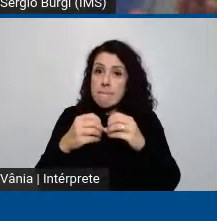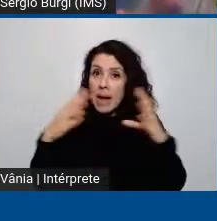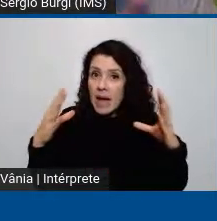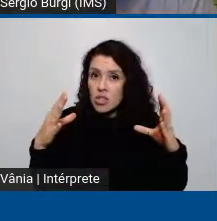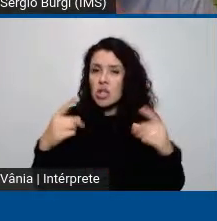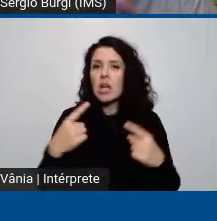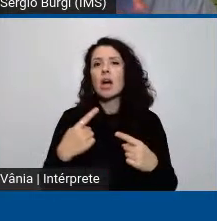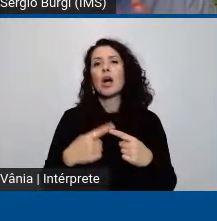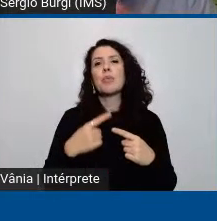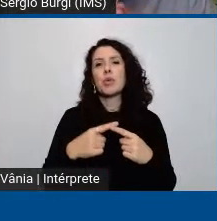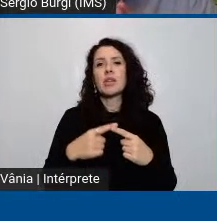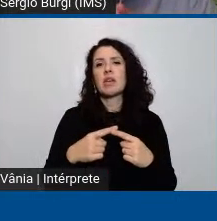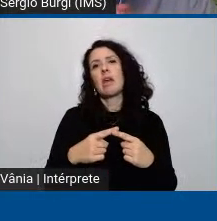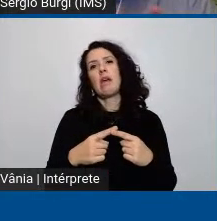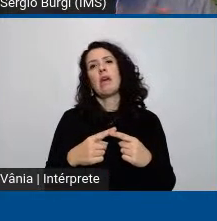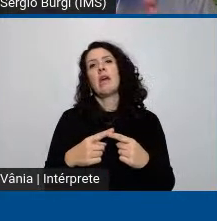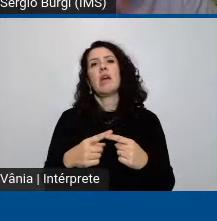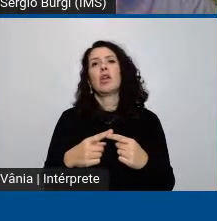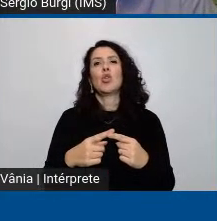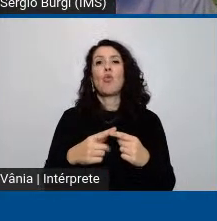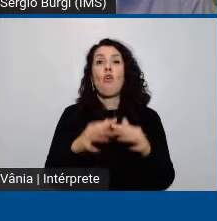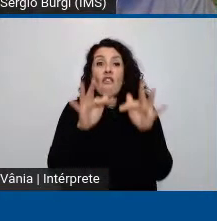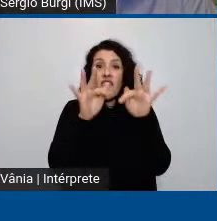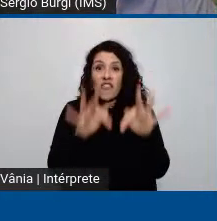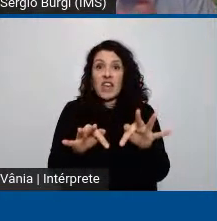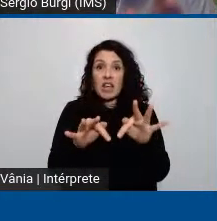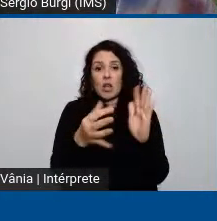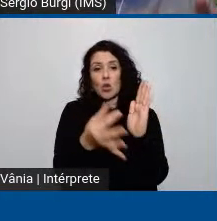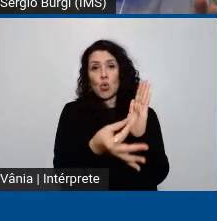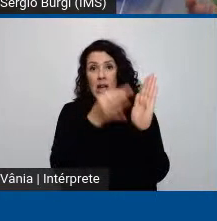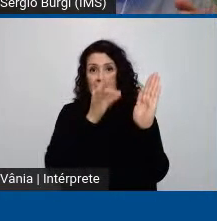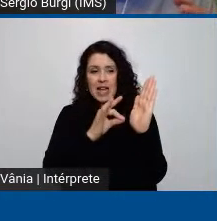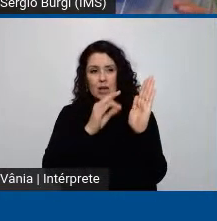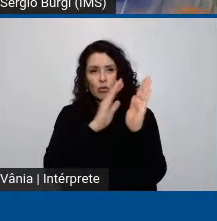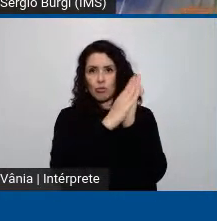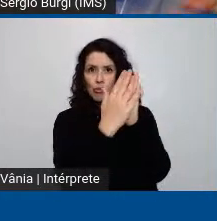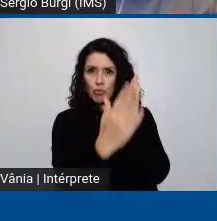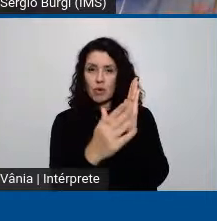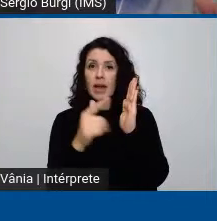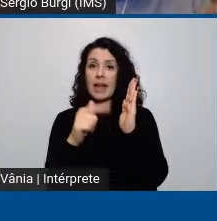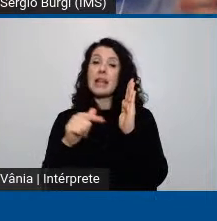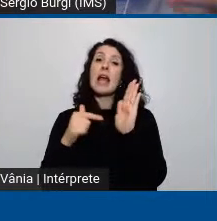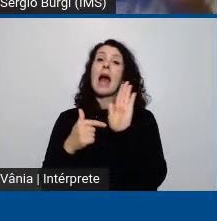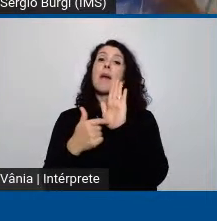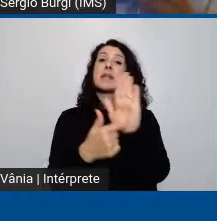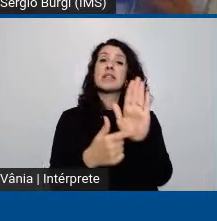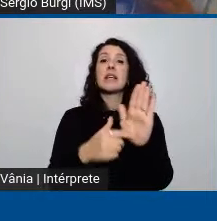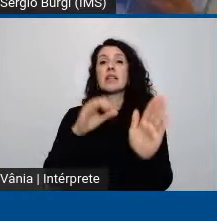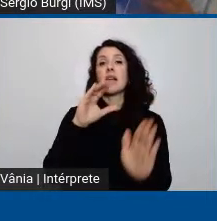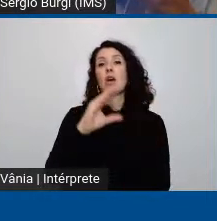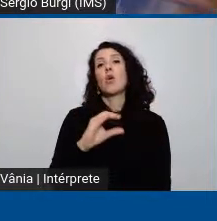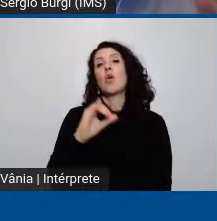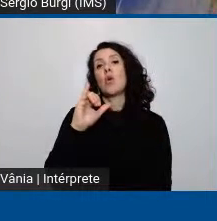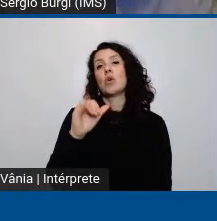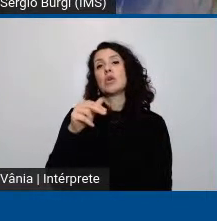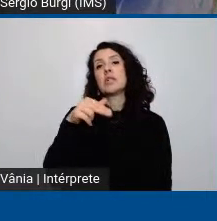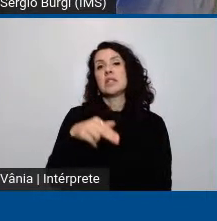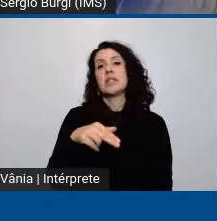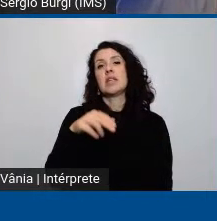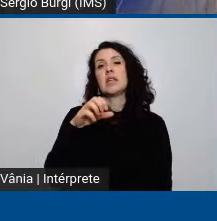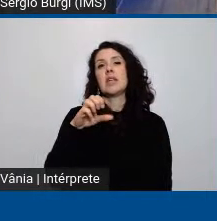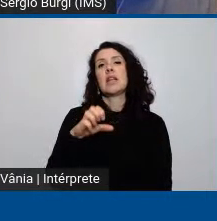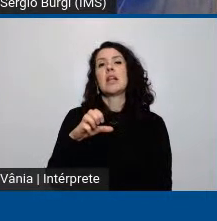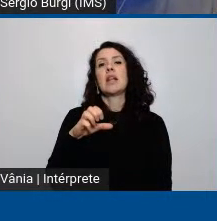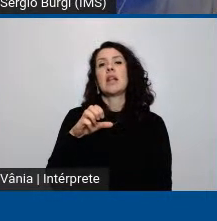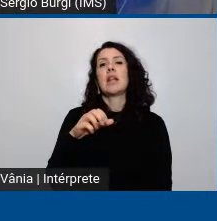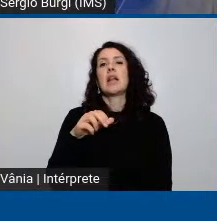na fase final desse catálogo, onde ele vai apresentar os cinematógrafos, né? Quer dizer, os aparelhos de cinema. No acervo